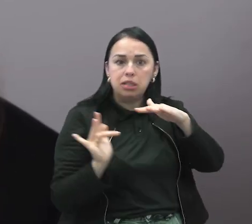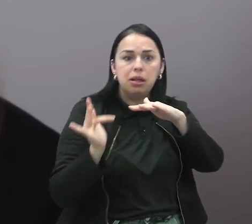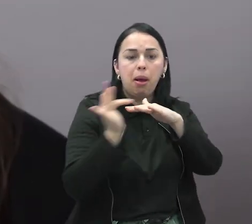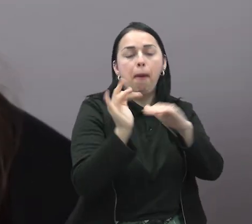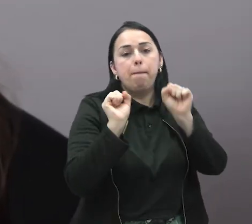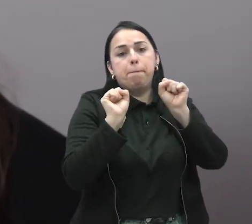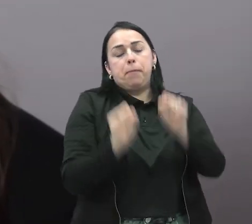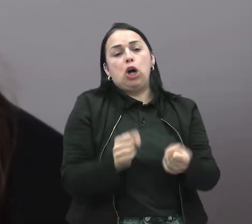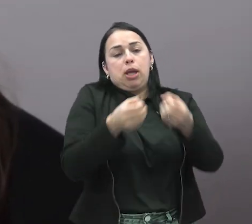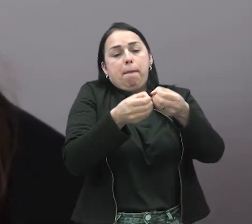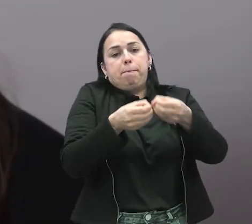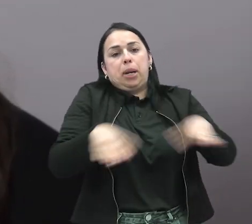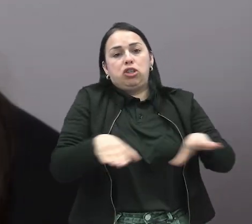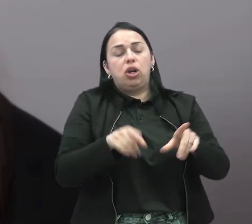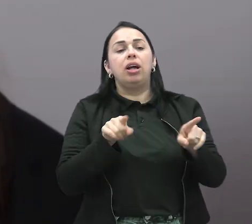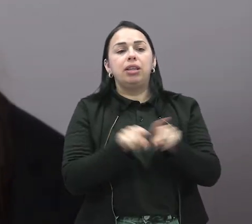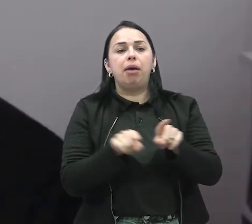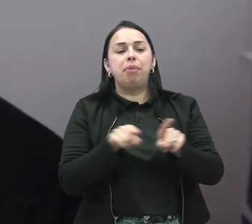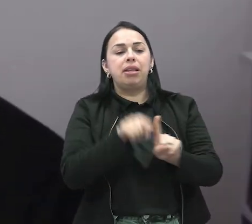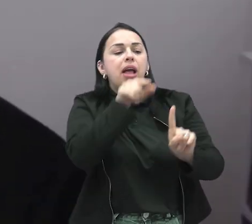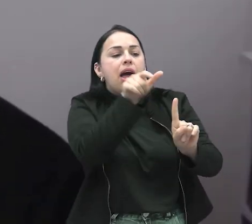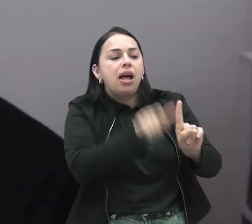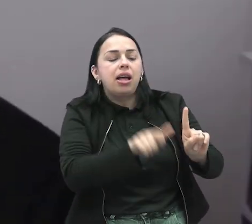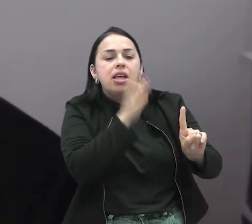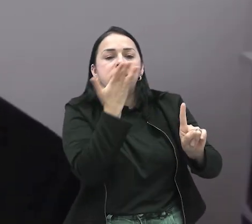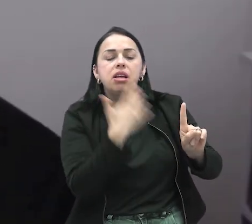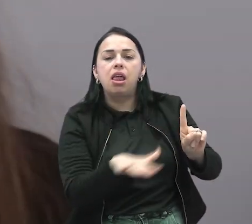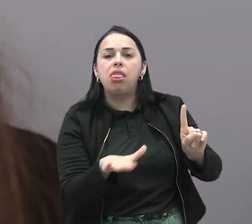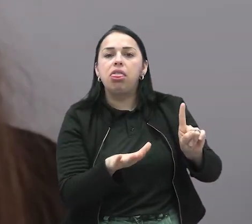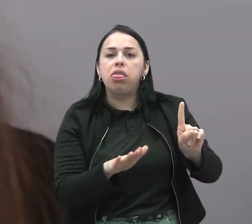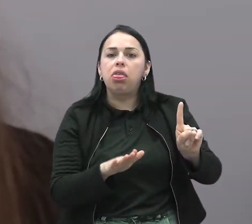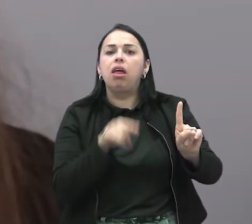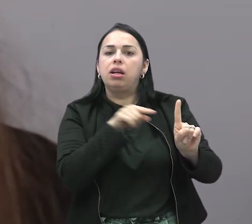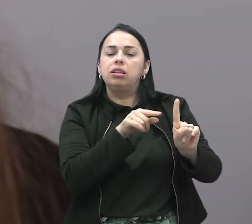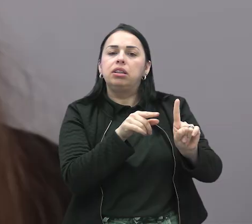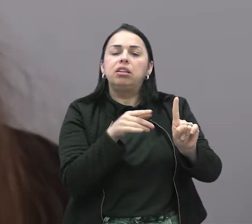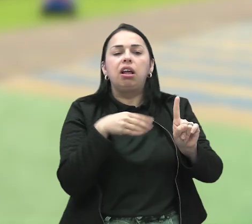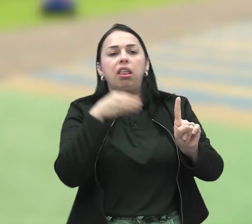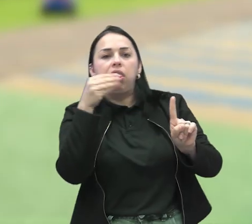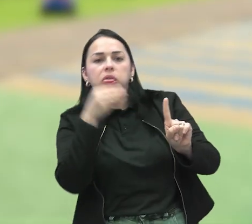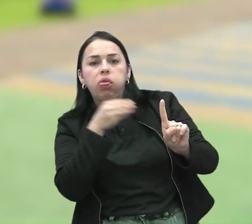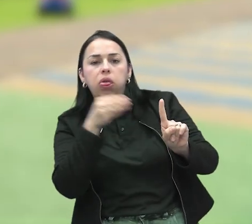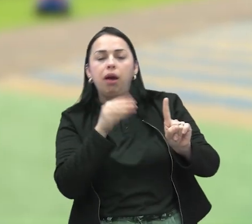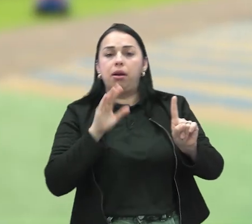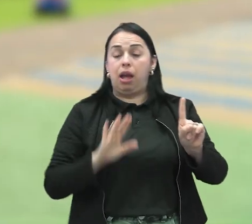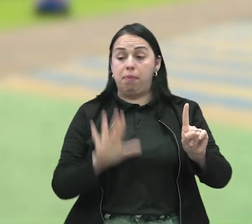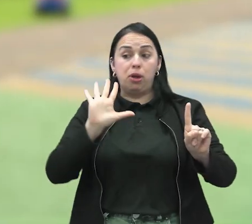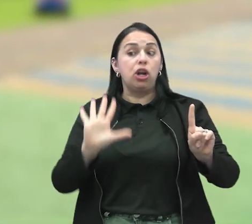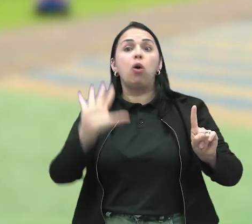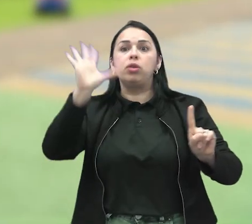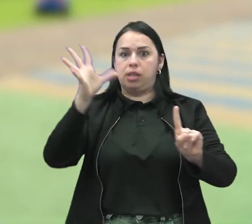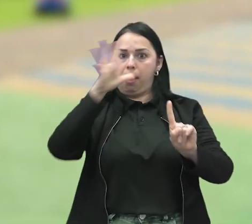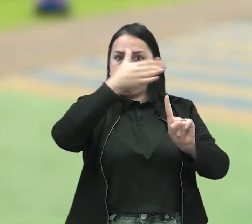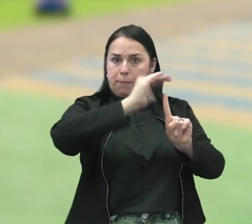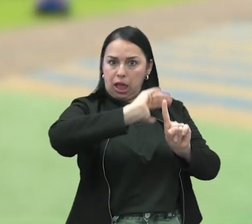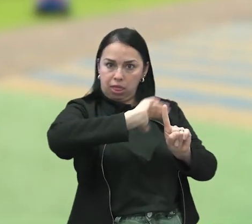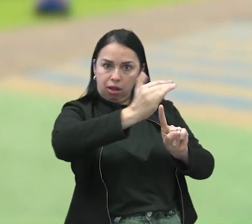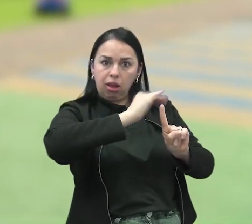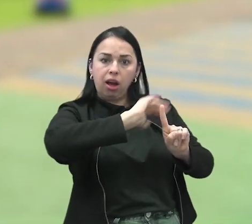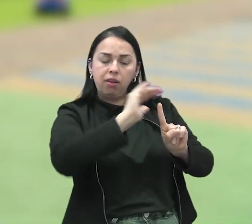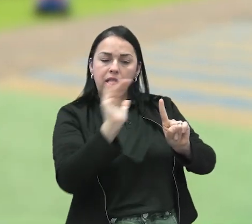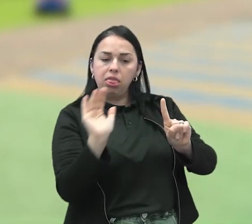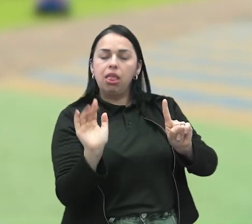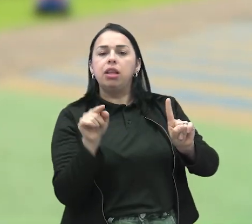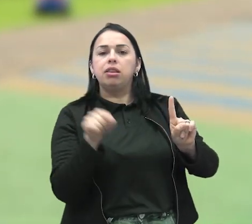redes sociais poderiam aumentar a vulnerabilidade das crianças para crimes como pedofilia